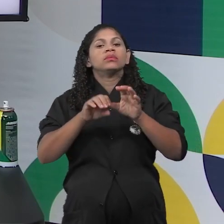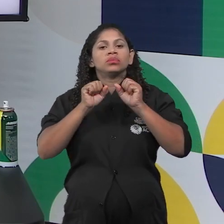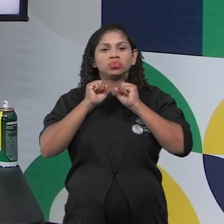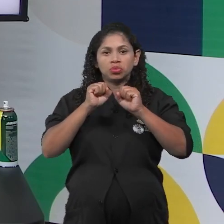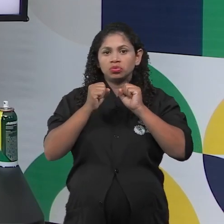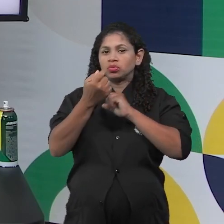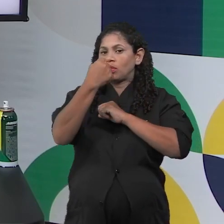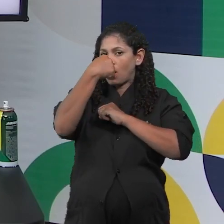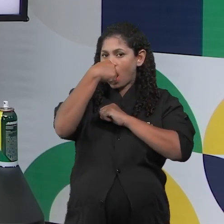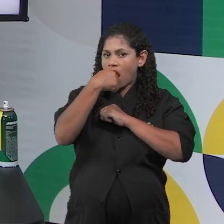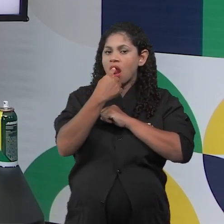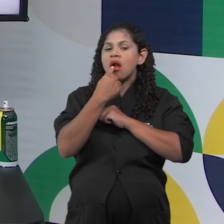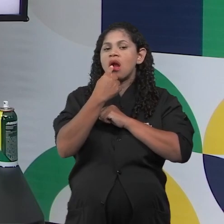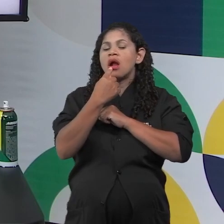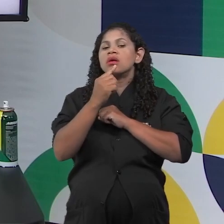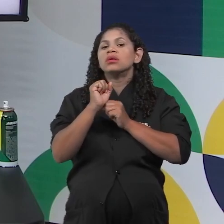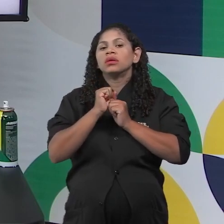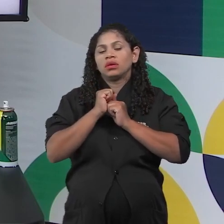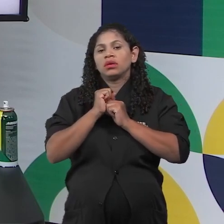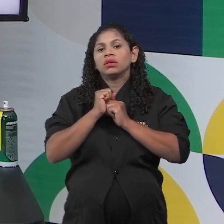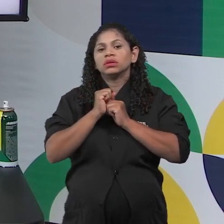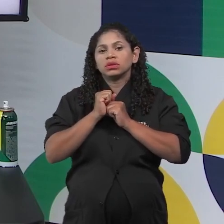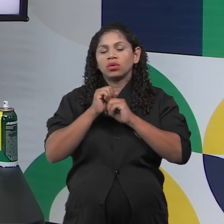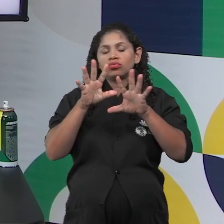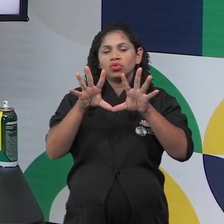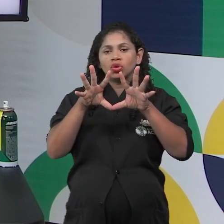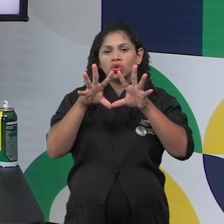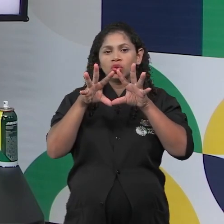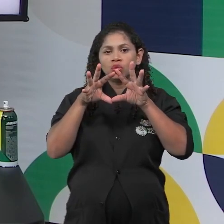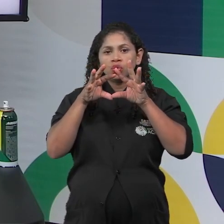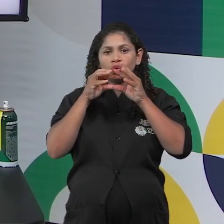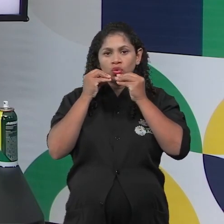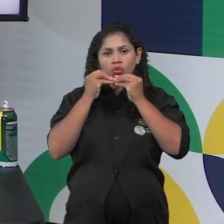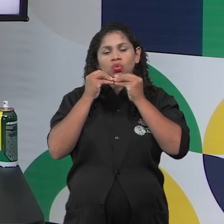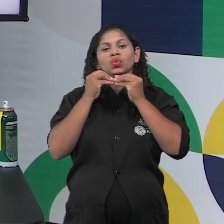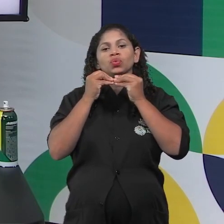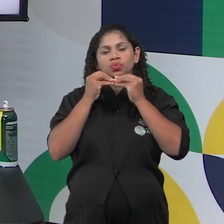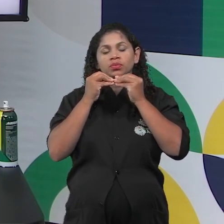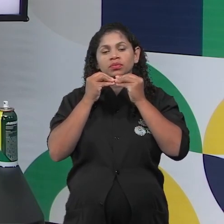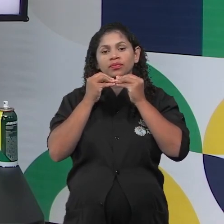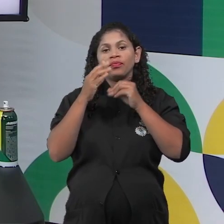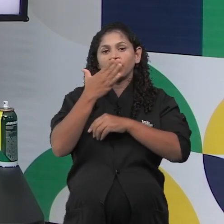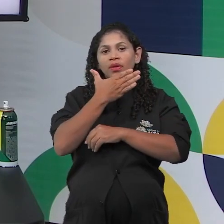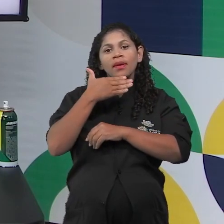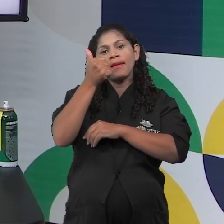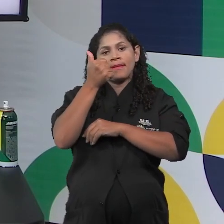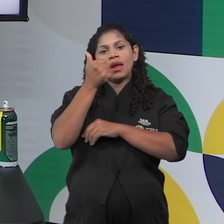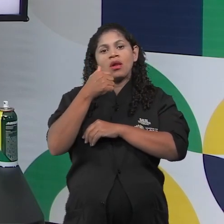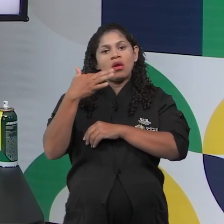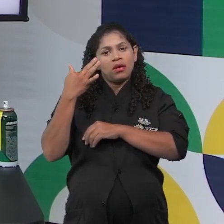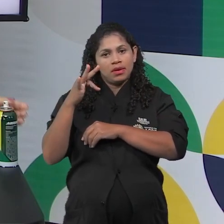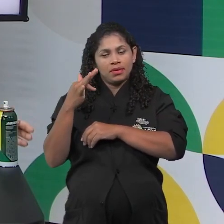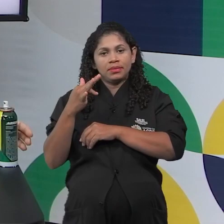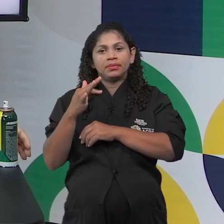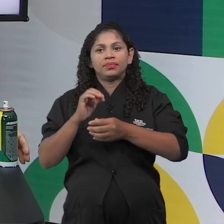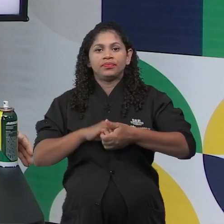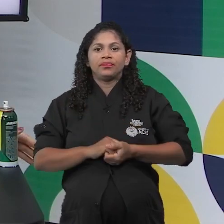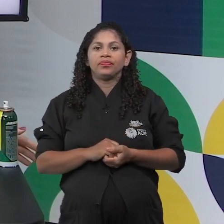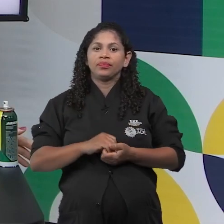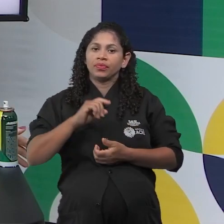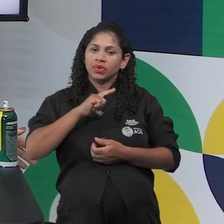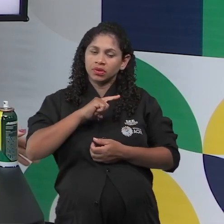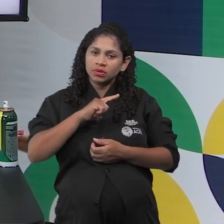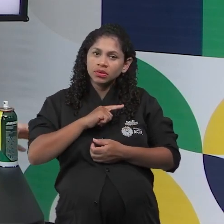debaixo da língua também, ele faz o seu efeito e rapidamente tem a melhora ali da dor. Aí a gente tem os medicamentos